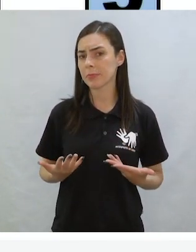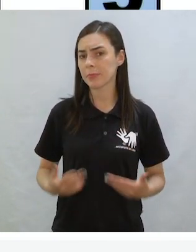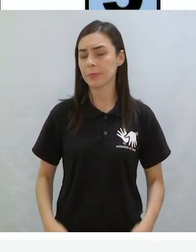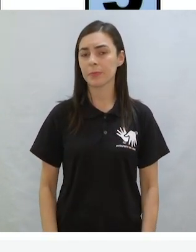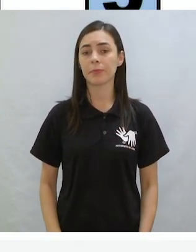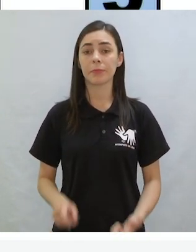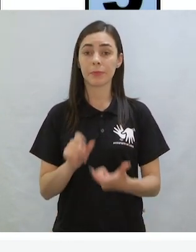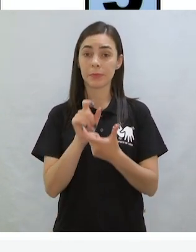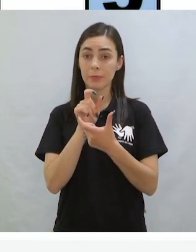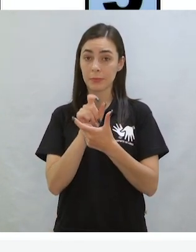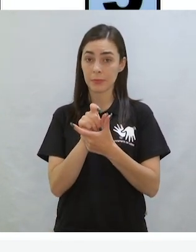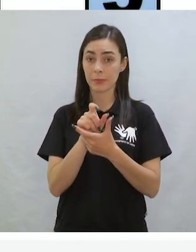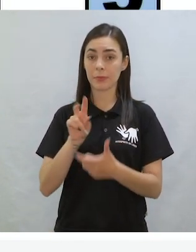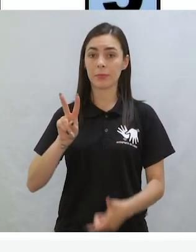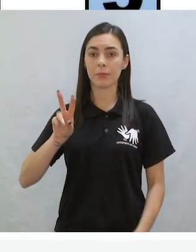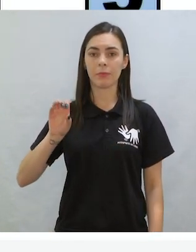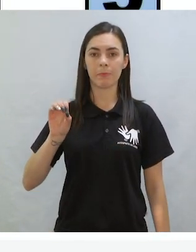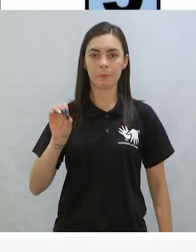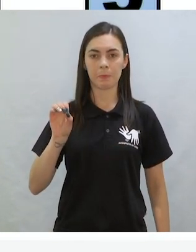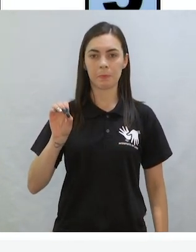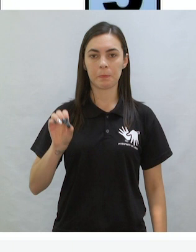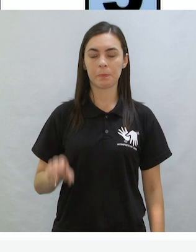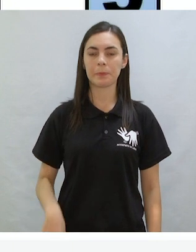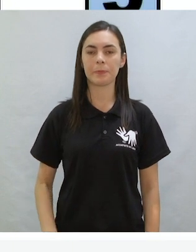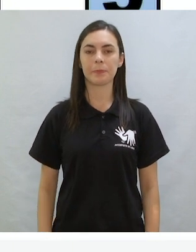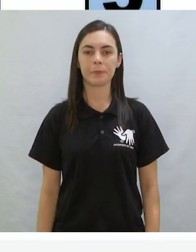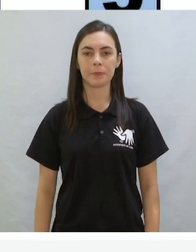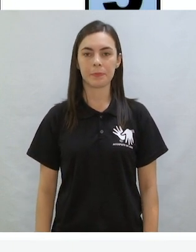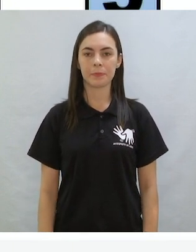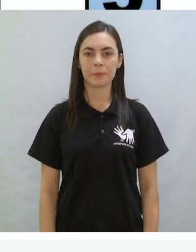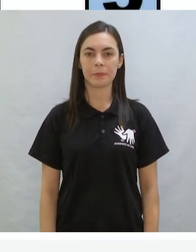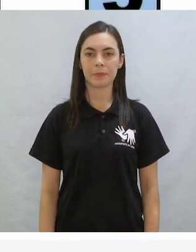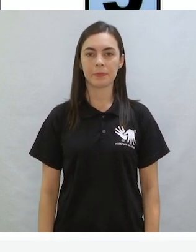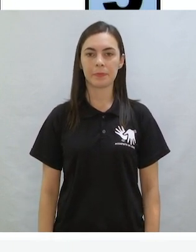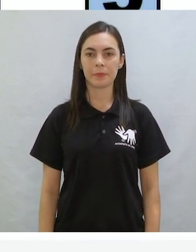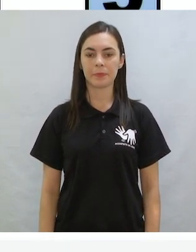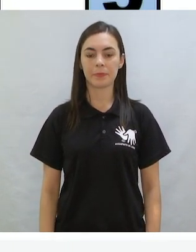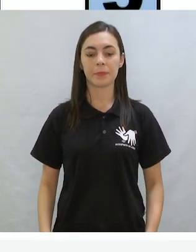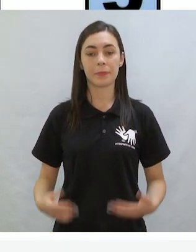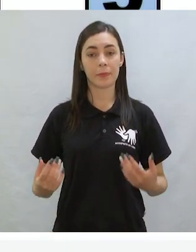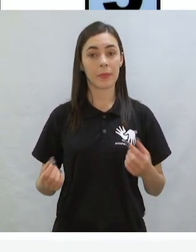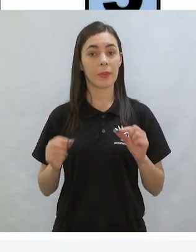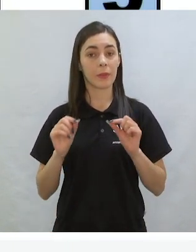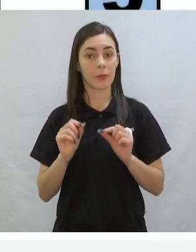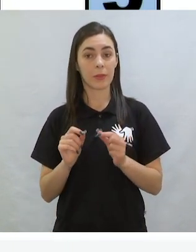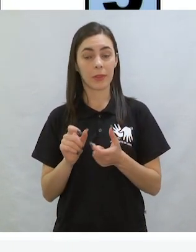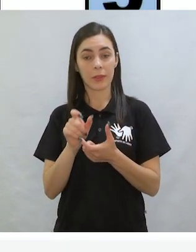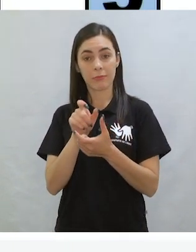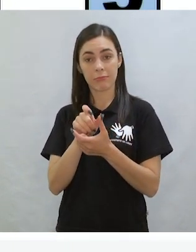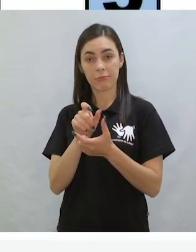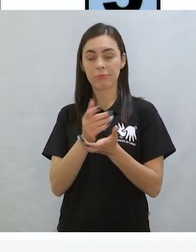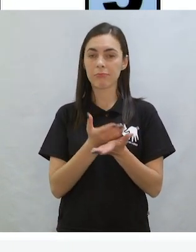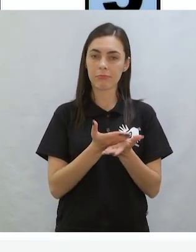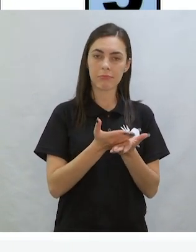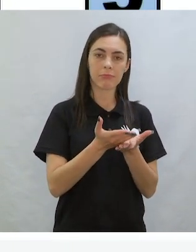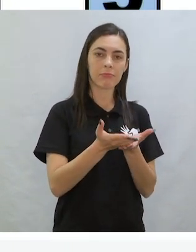desta palavra? É a sílaba vo, que vai formar aqui